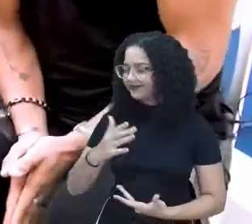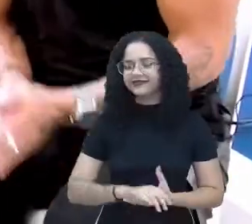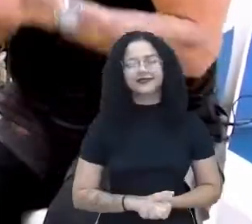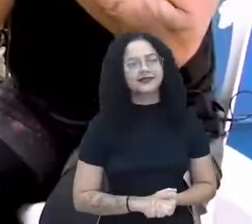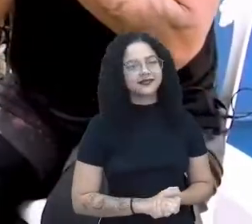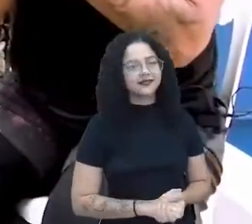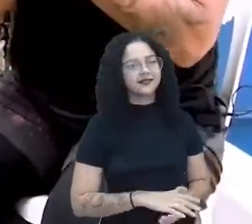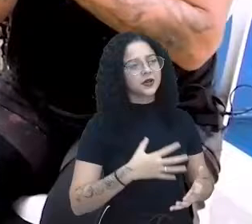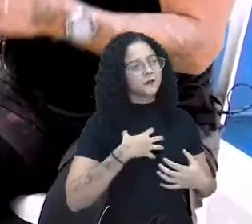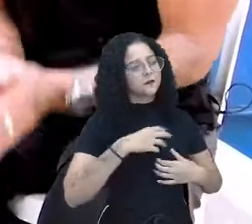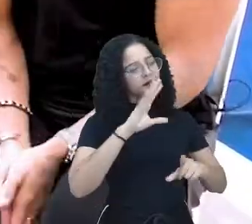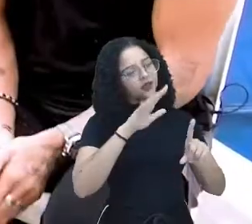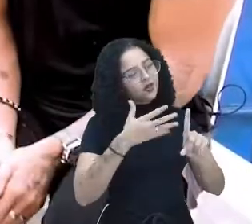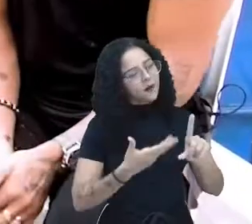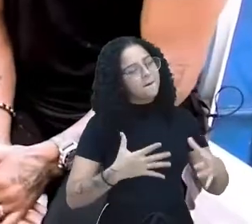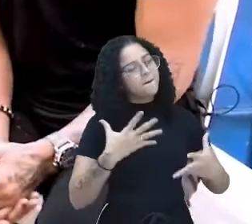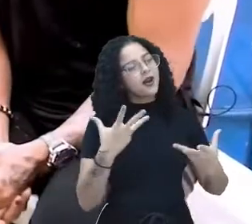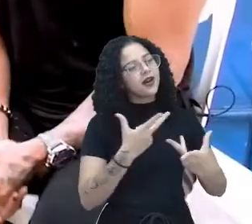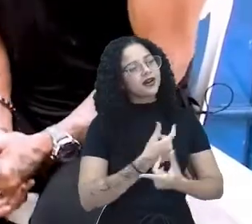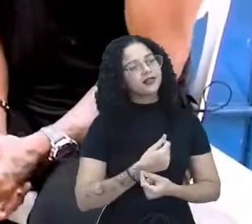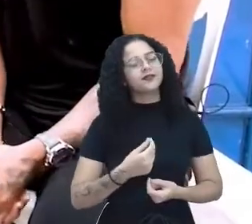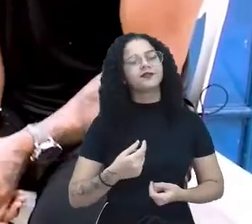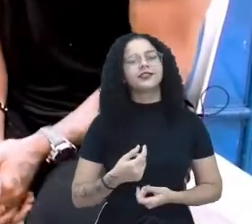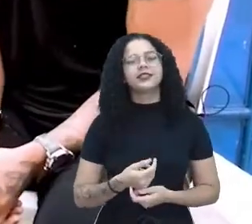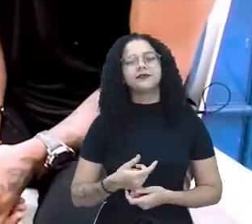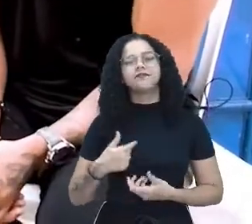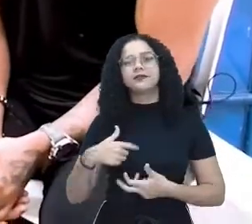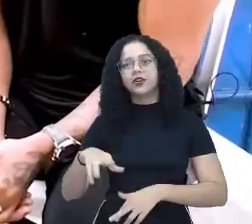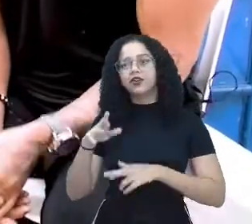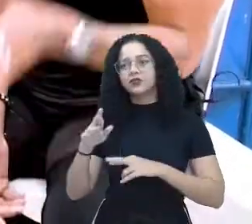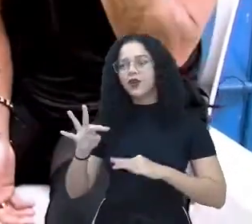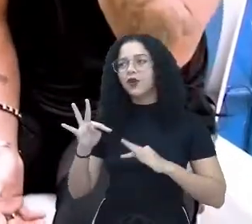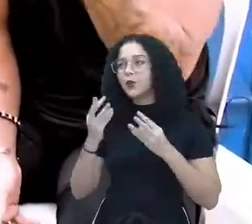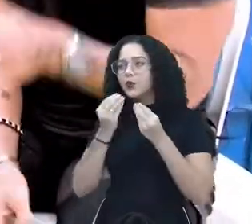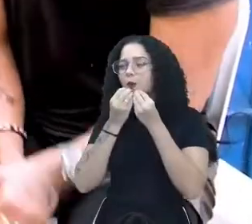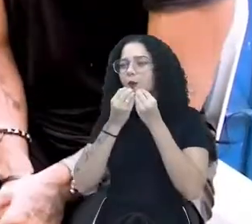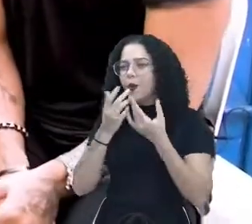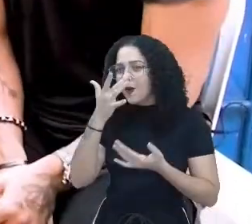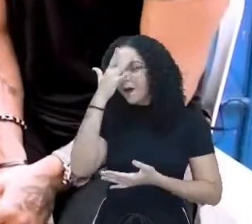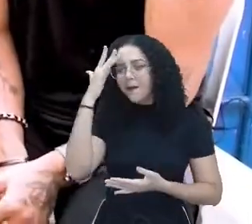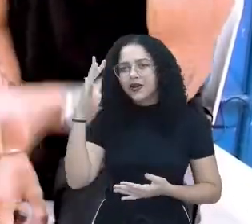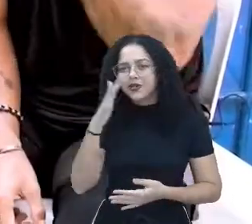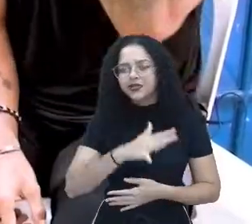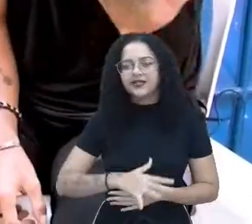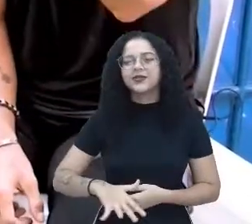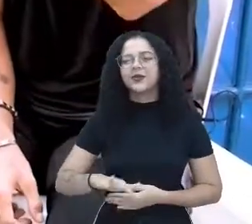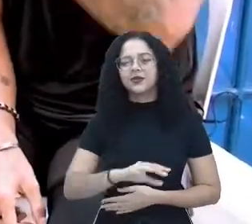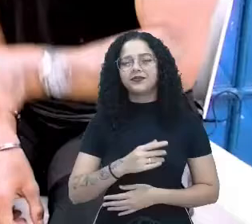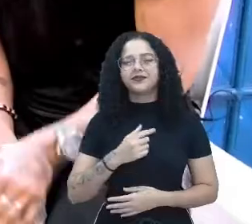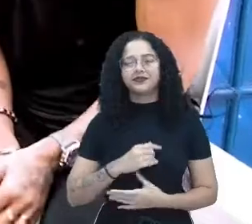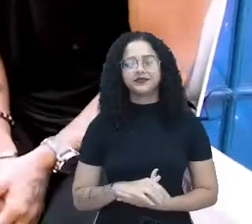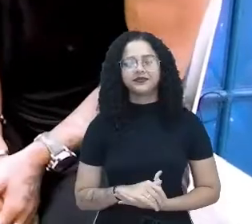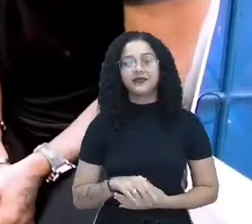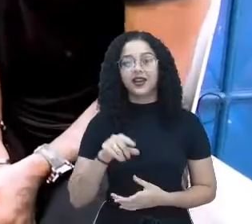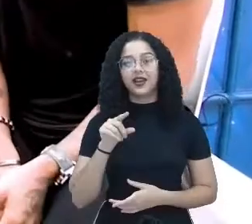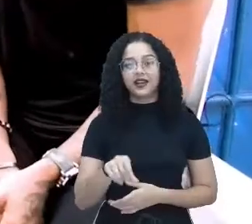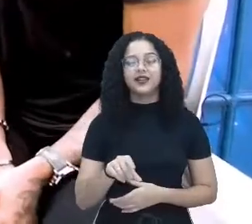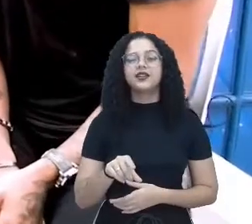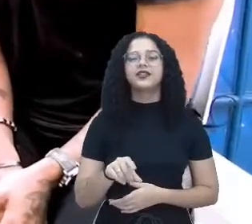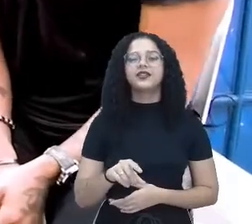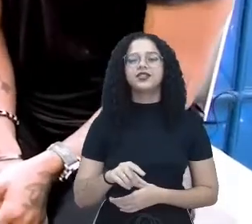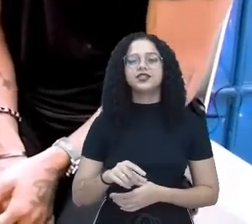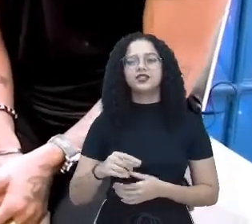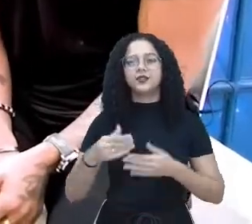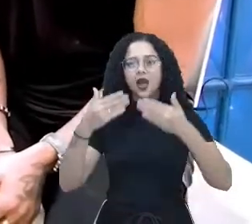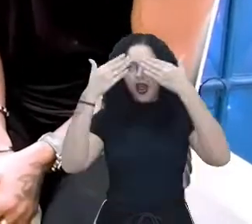e honrado, maravilha. Espero que seja muito bom pra garotada, que elas possam Com olhar pra certeza. isso e que isso desate uns nós na